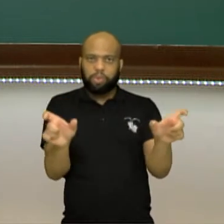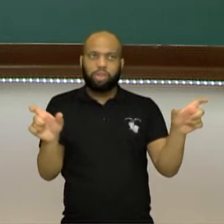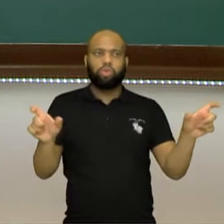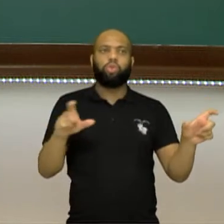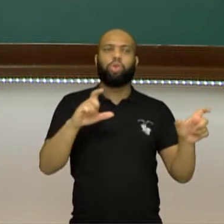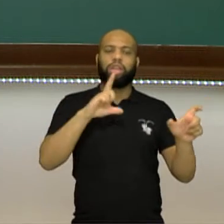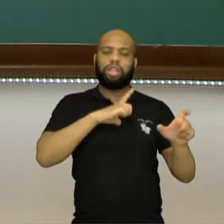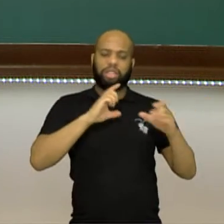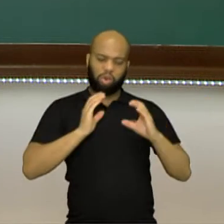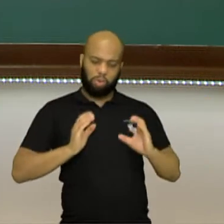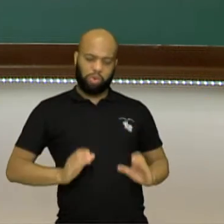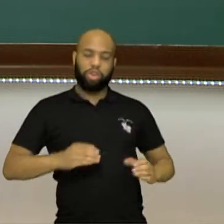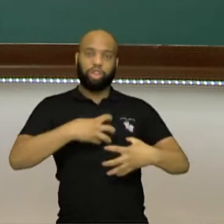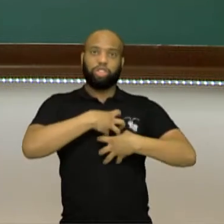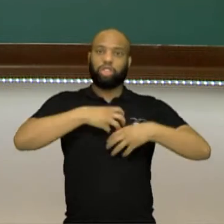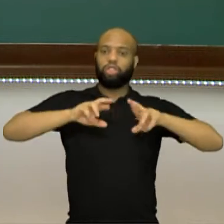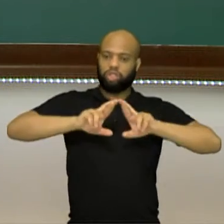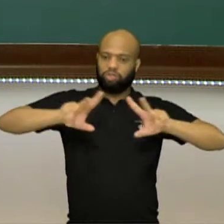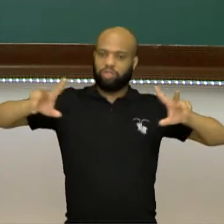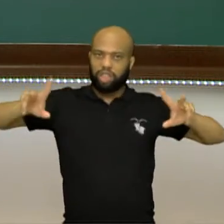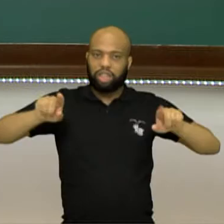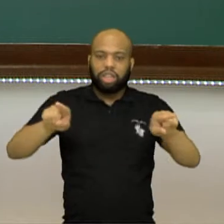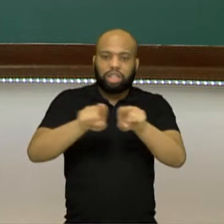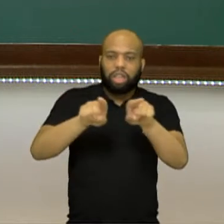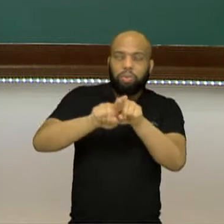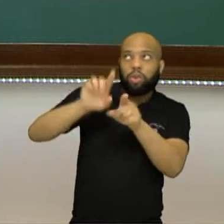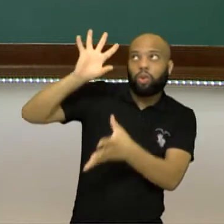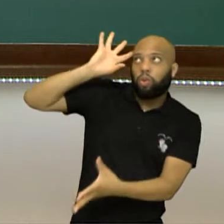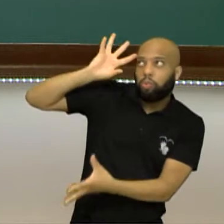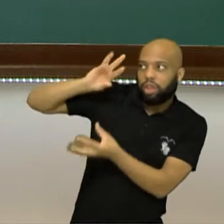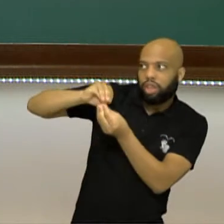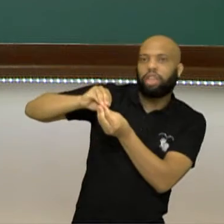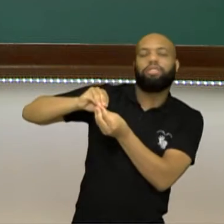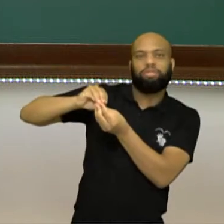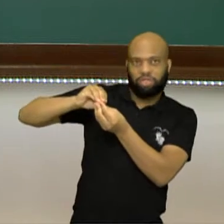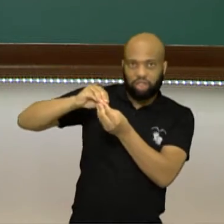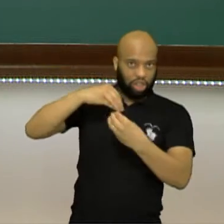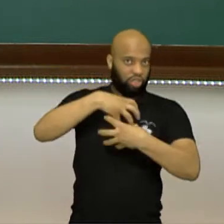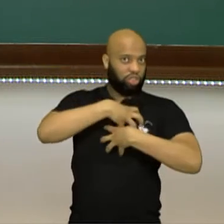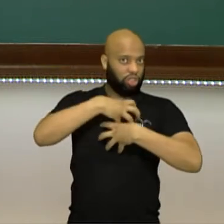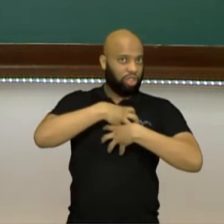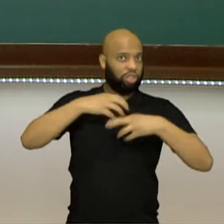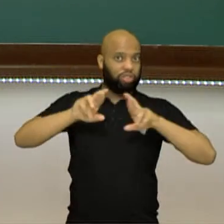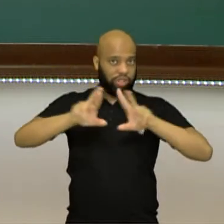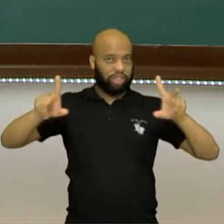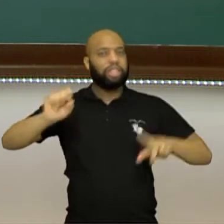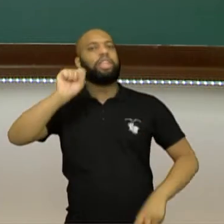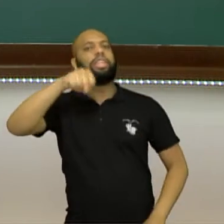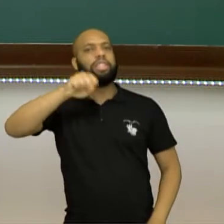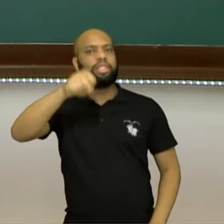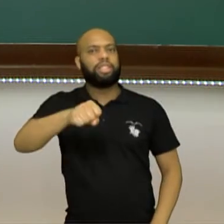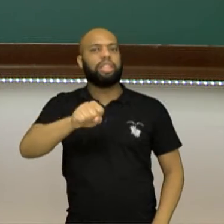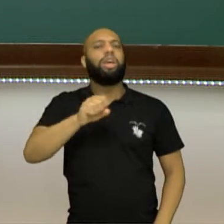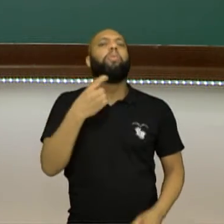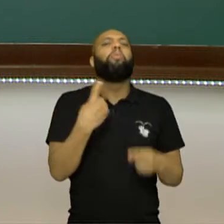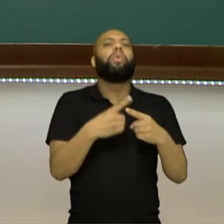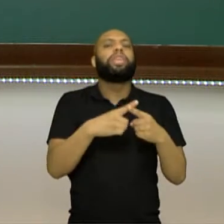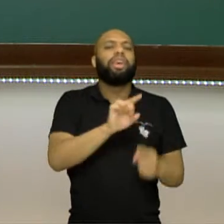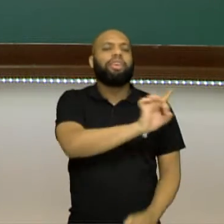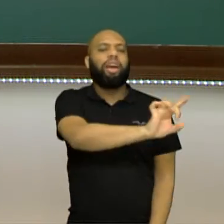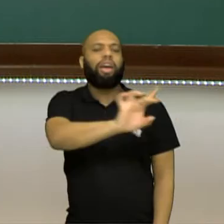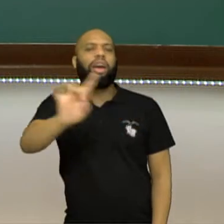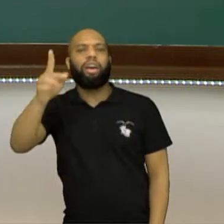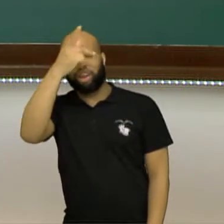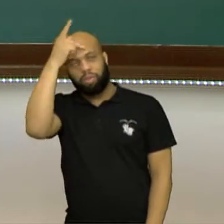diferente nos estudos? Entendem o estudo de maneira diferente? Sim, cada pessoa é única, cada pessoa